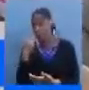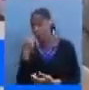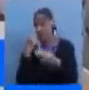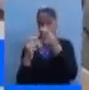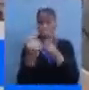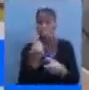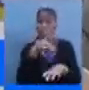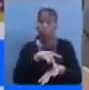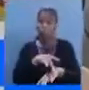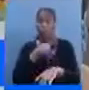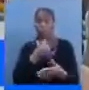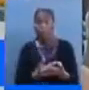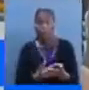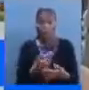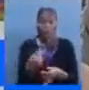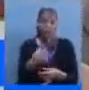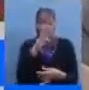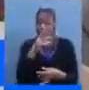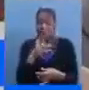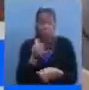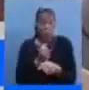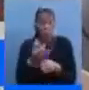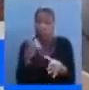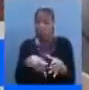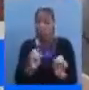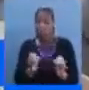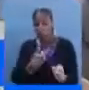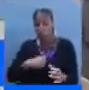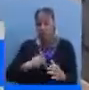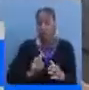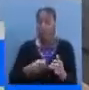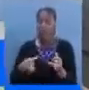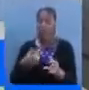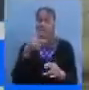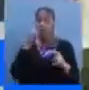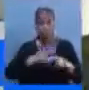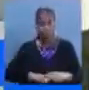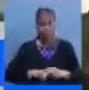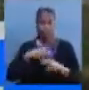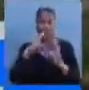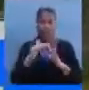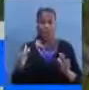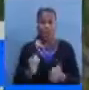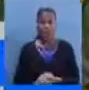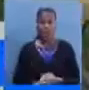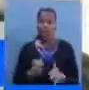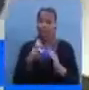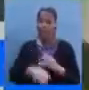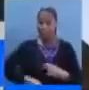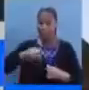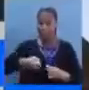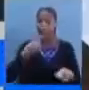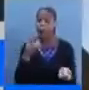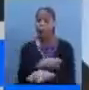Doença, ou se tem morte, ou se caça também, para não no bem, a não tem que sentar na casa. Entrada com baldes também é